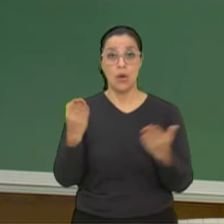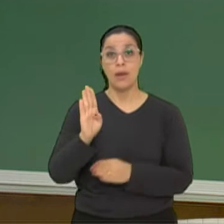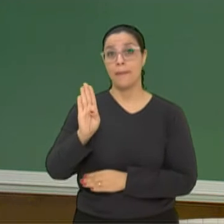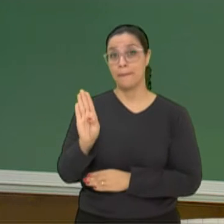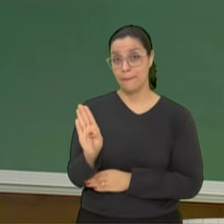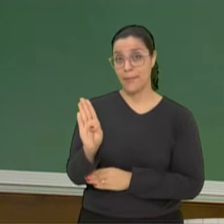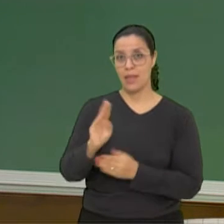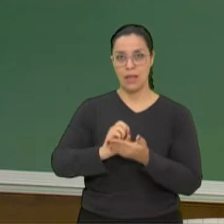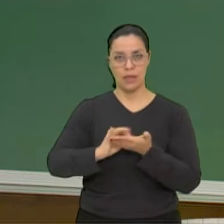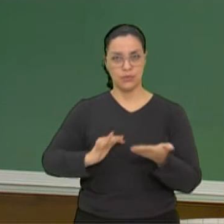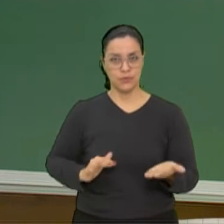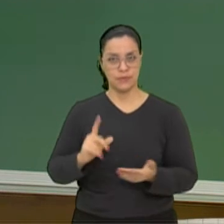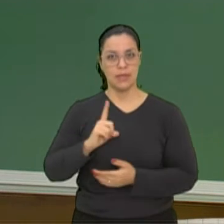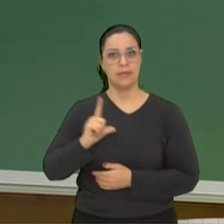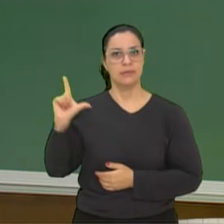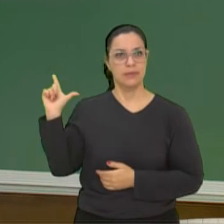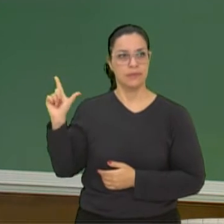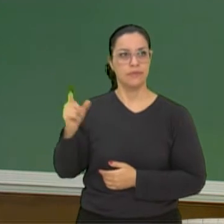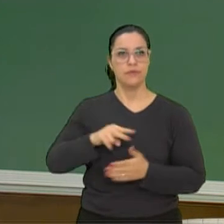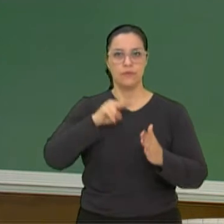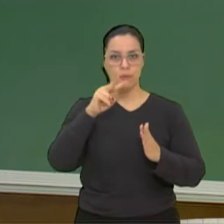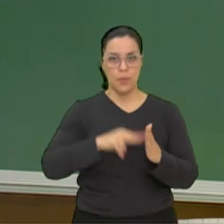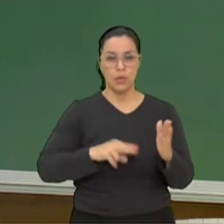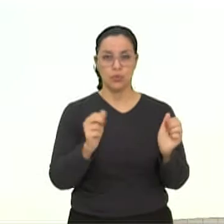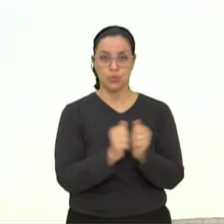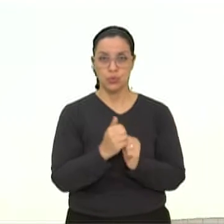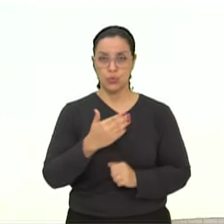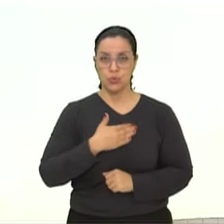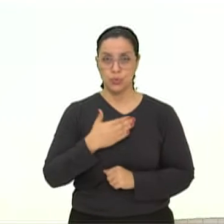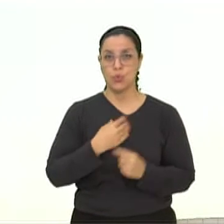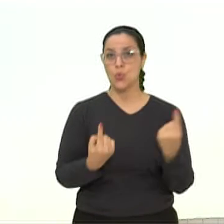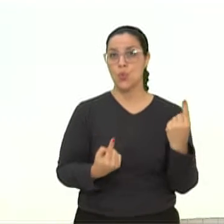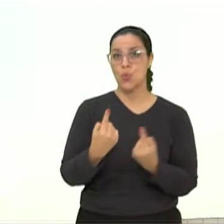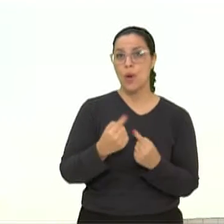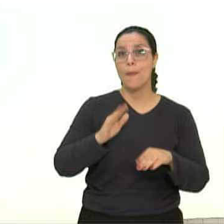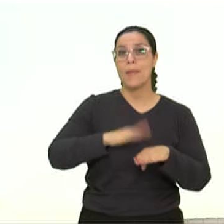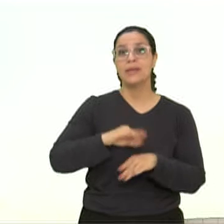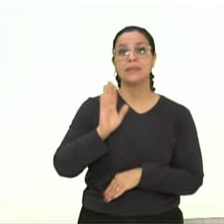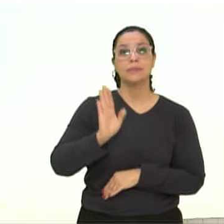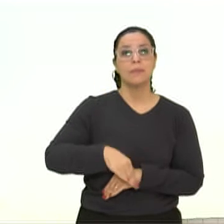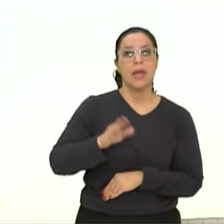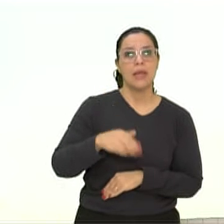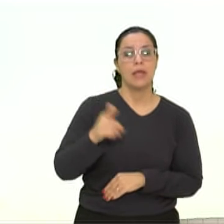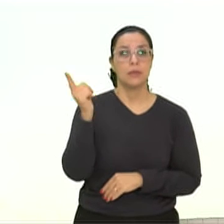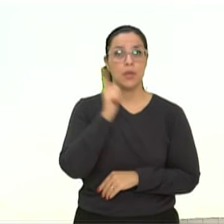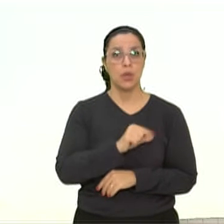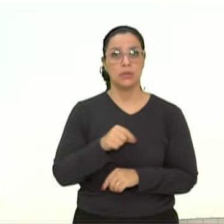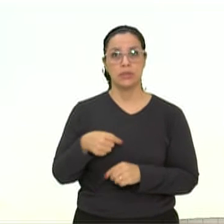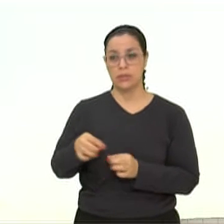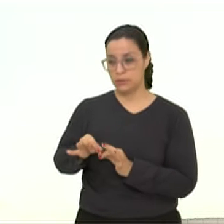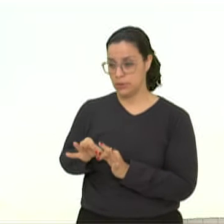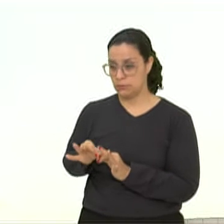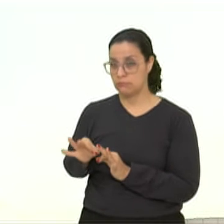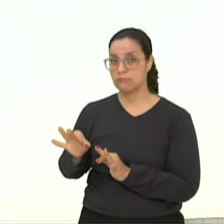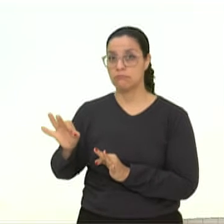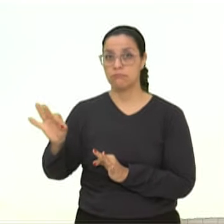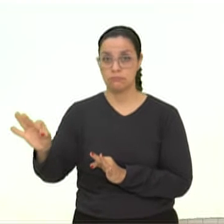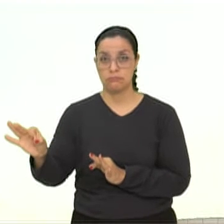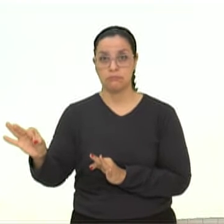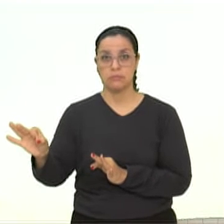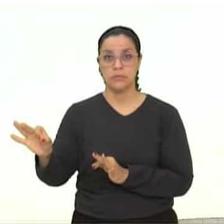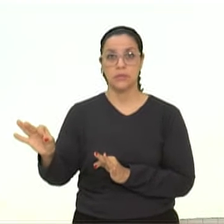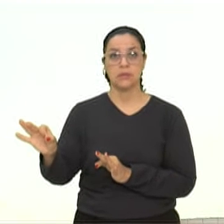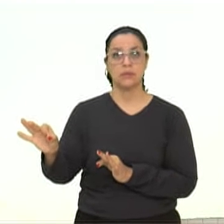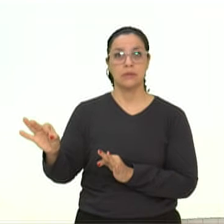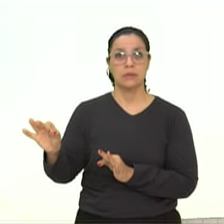Aí vem o item B, né? Leia lá comigo o item B. Qual é a opção mais barata para ir até o escritório